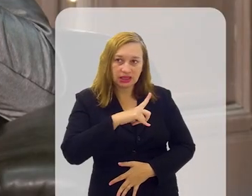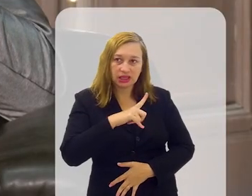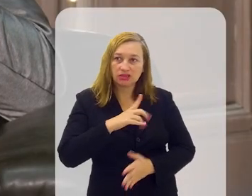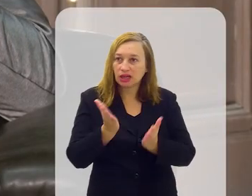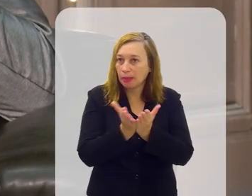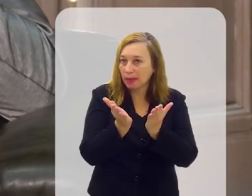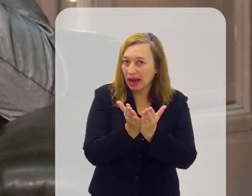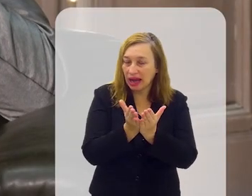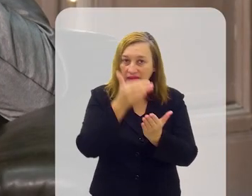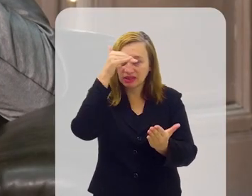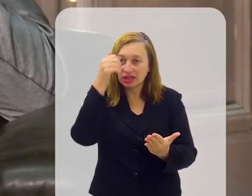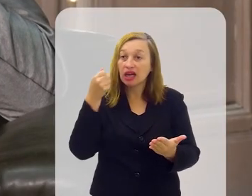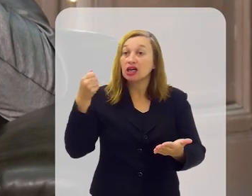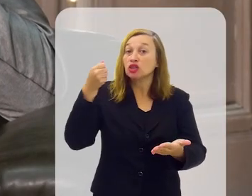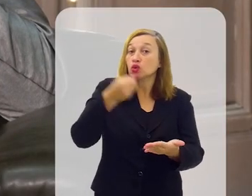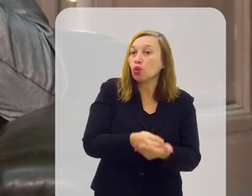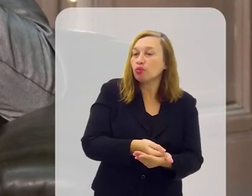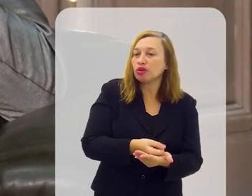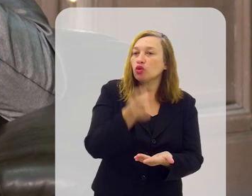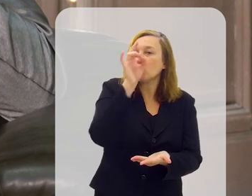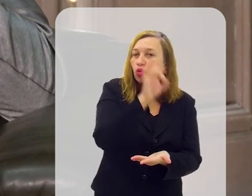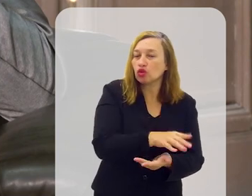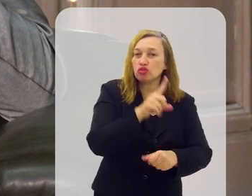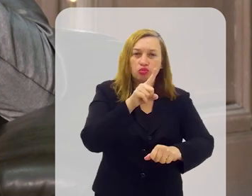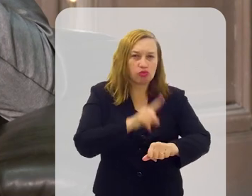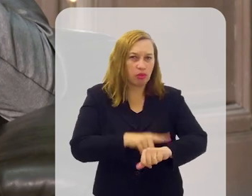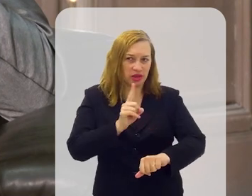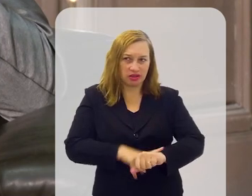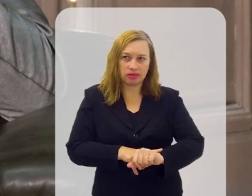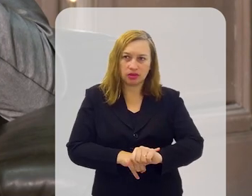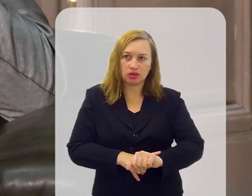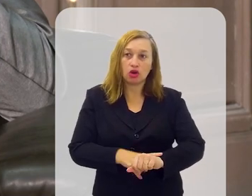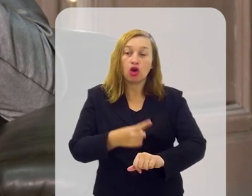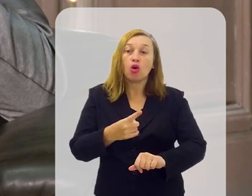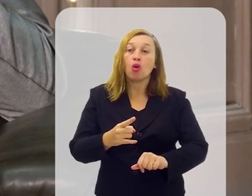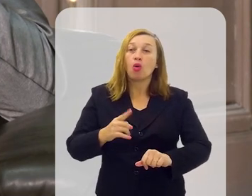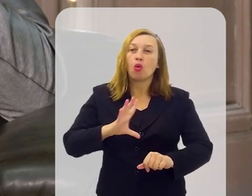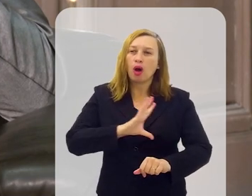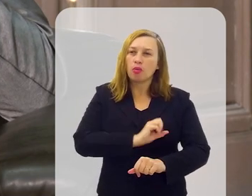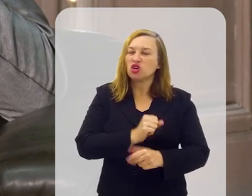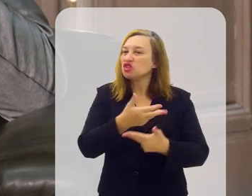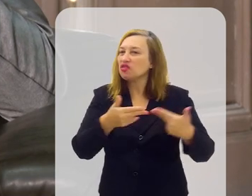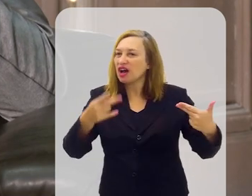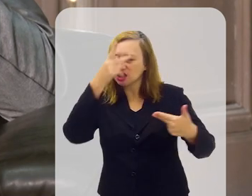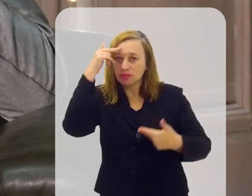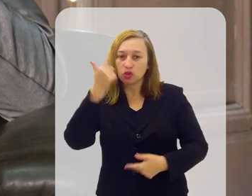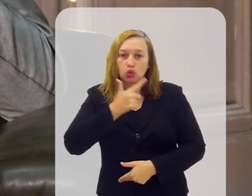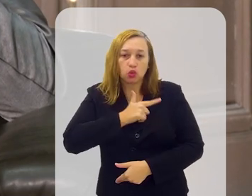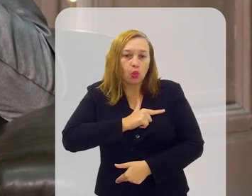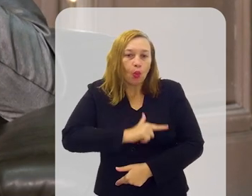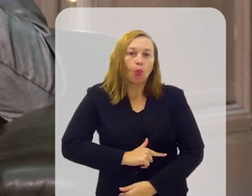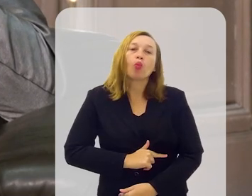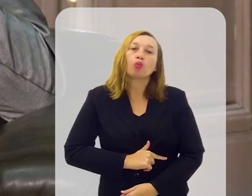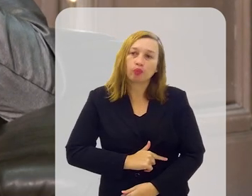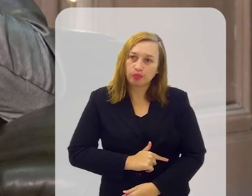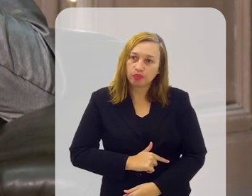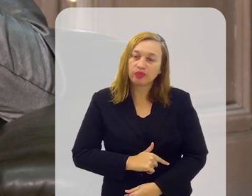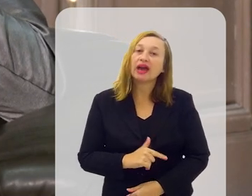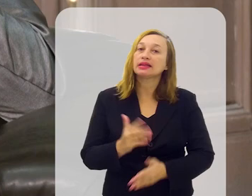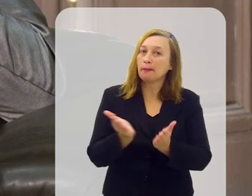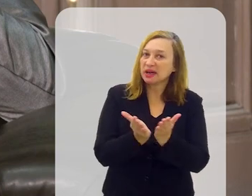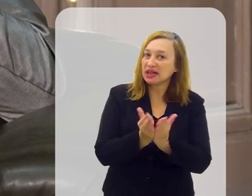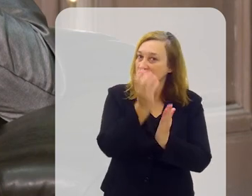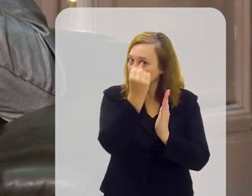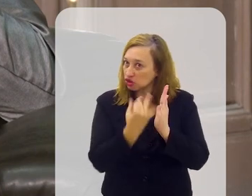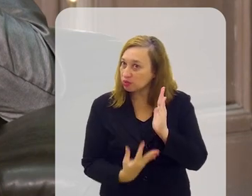de que a palavra se cumpre, né? Nos últimos tempos, o amor de muitos esfriaria. É verdade. Entendemos isso